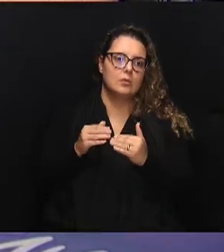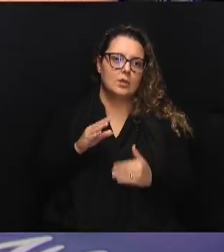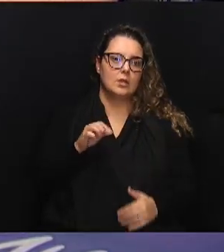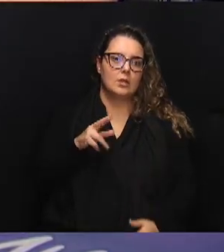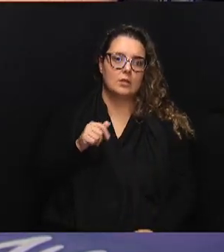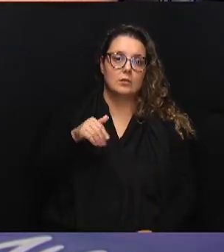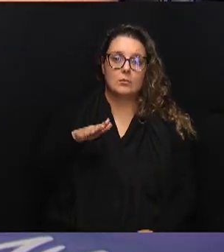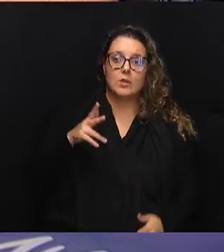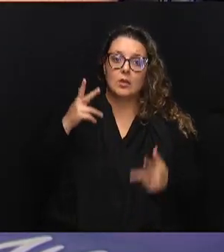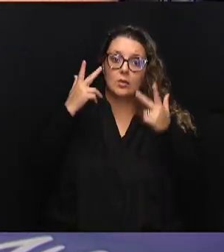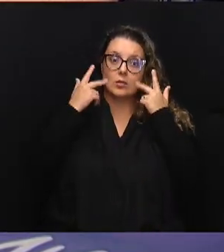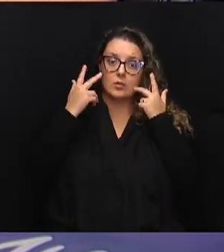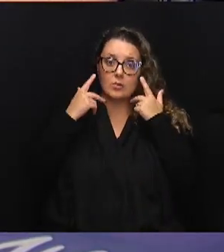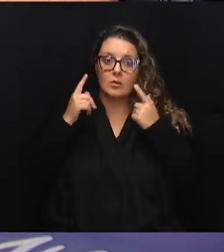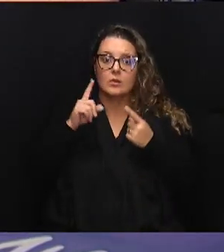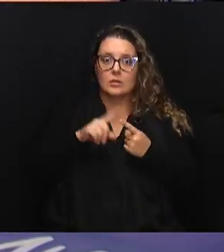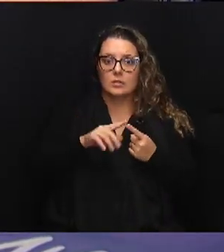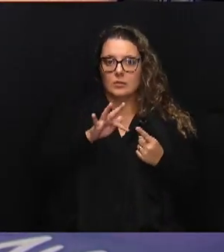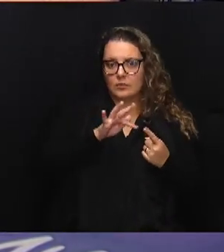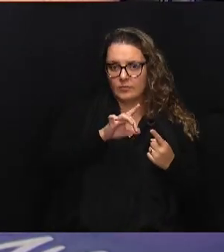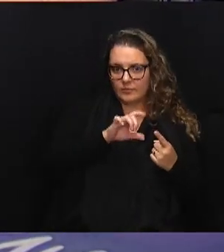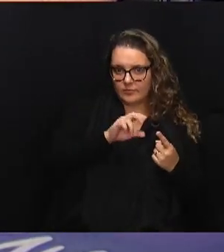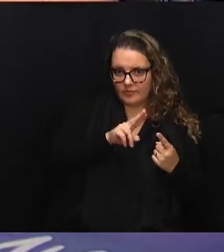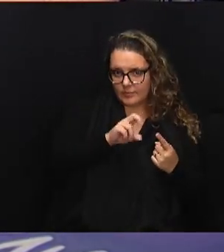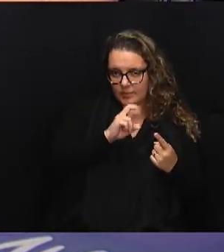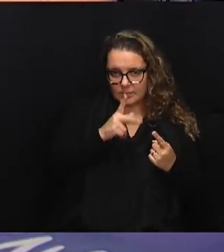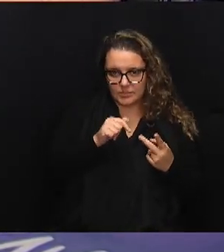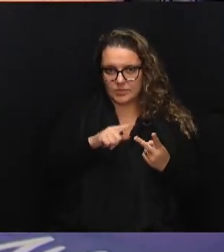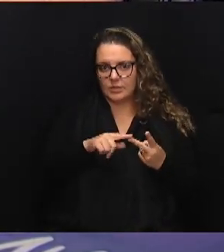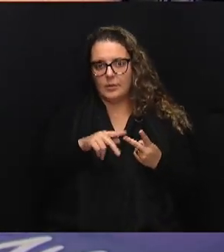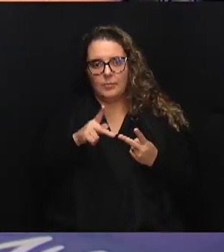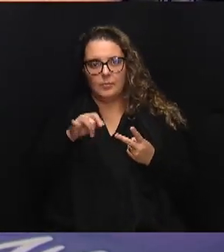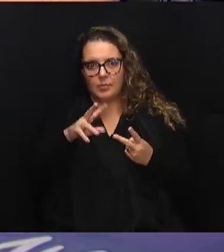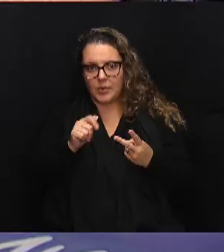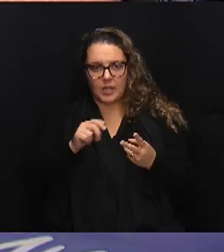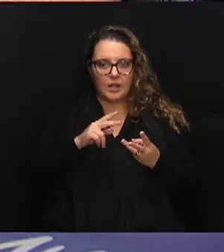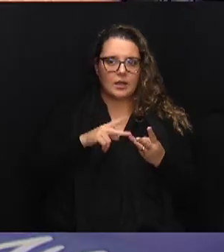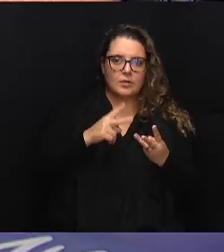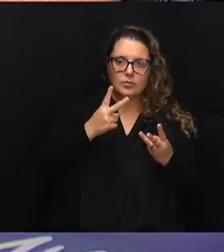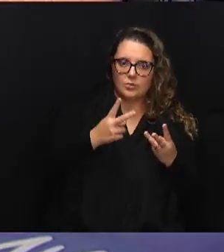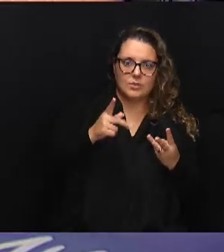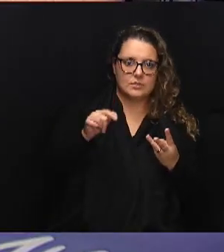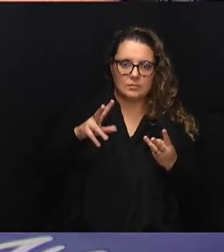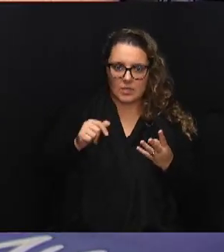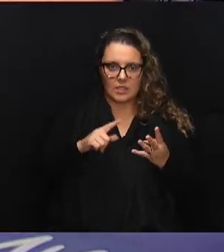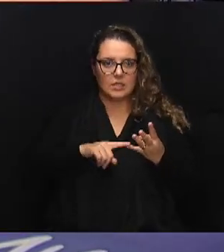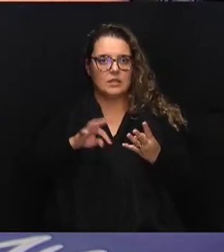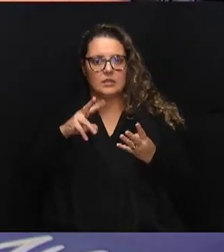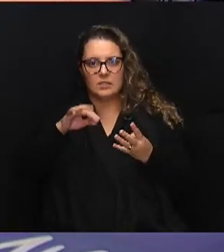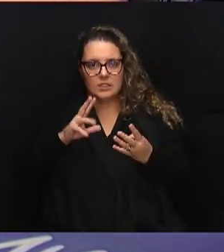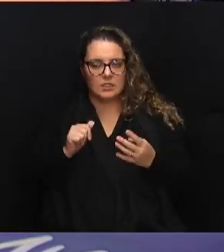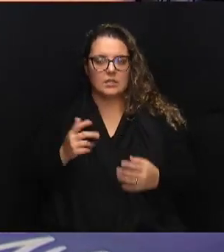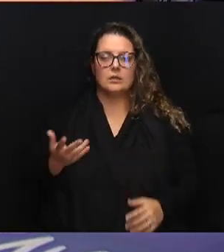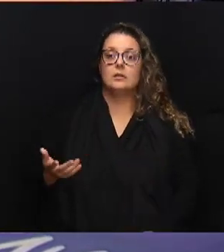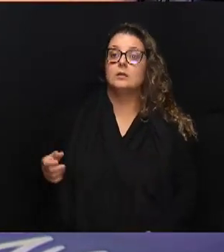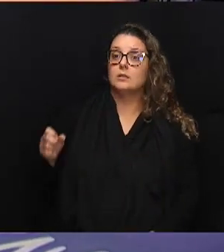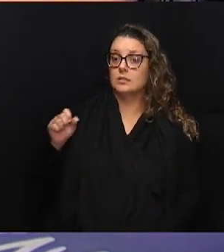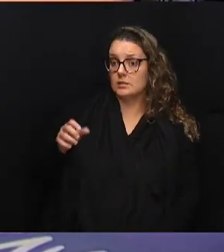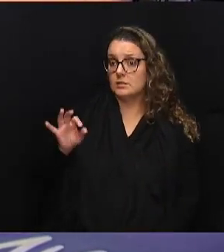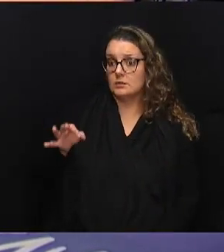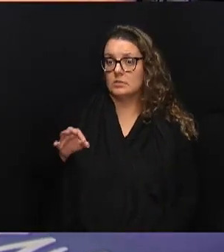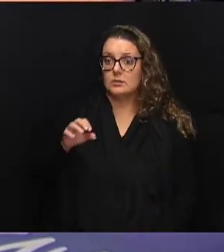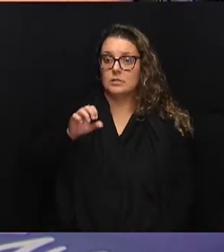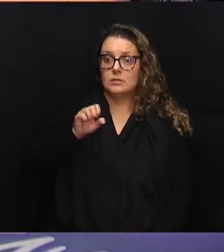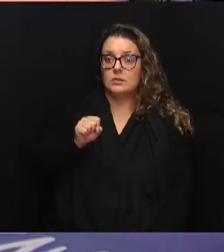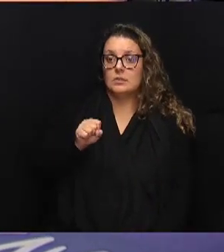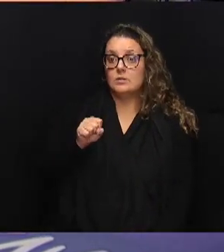mais comuns? A gente tem o flush, o par, 2 pares, trinca, o Royal Street Flush. Exato. Então assim, por exemplo, o Royal